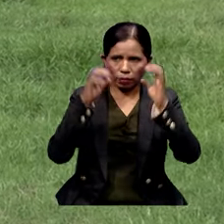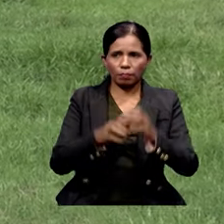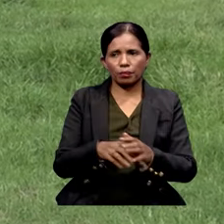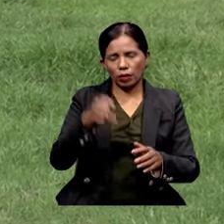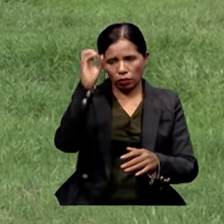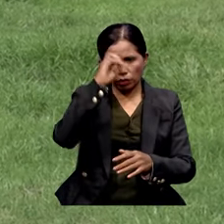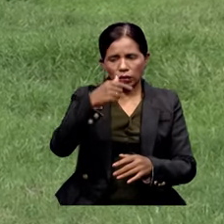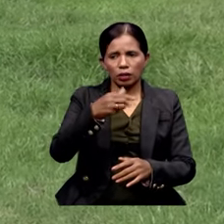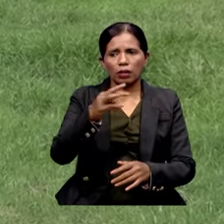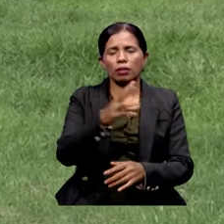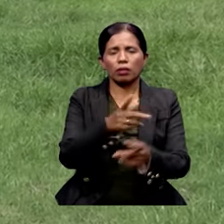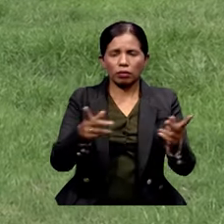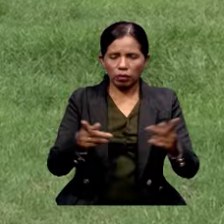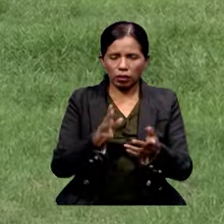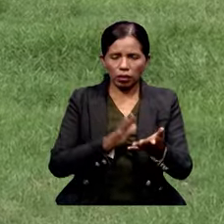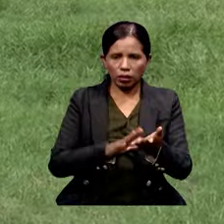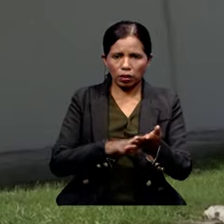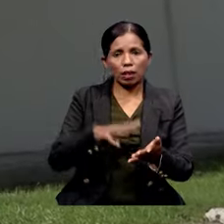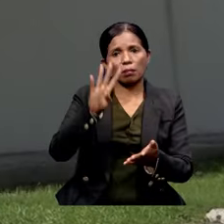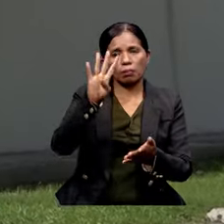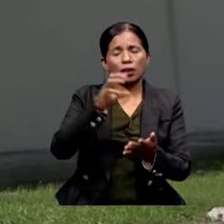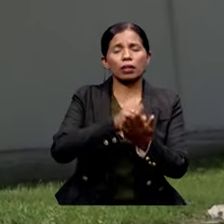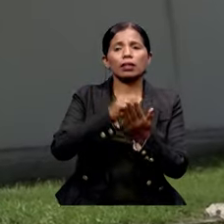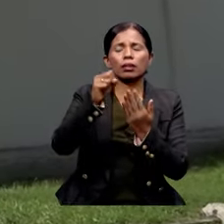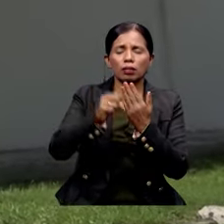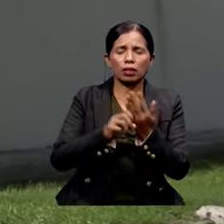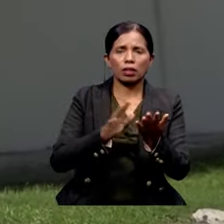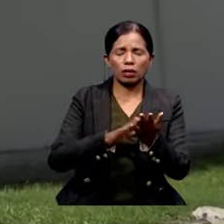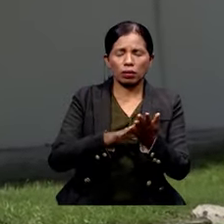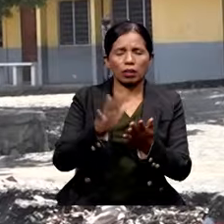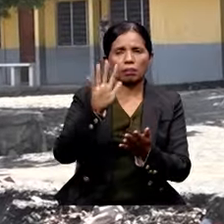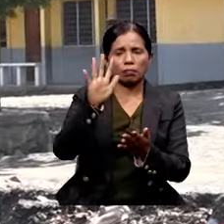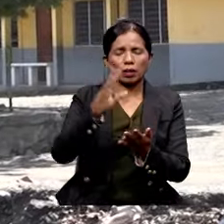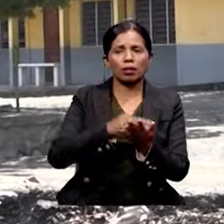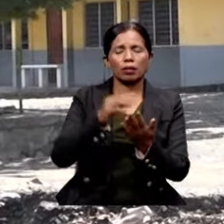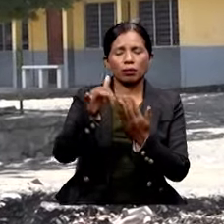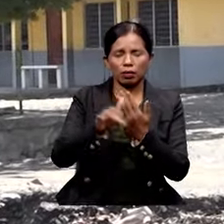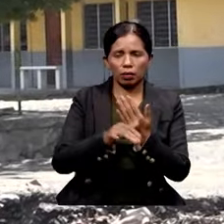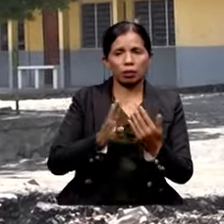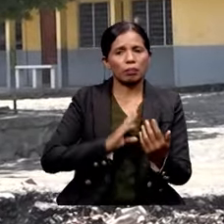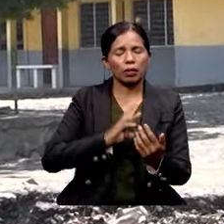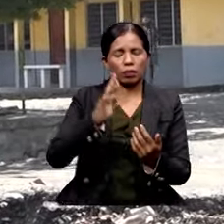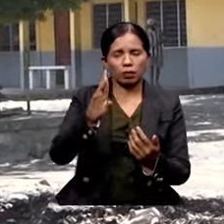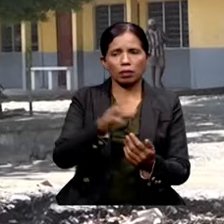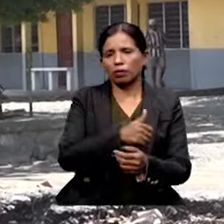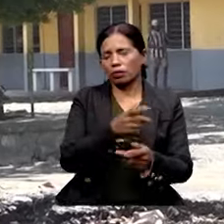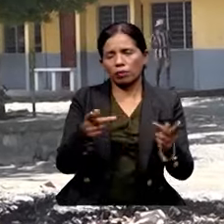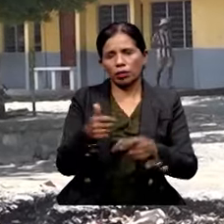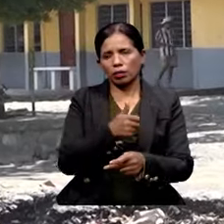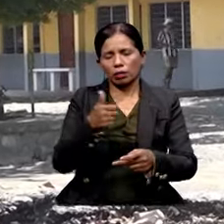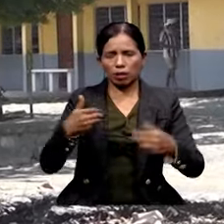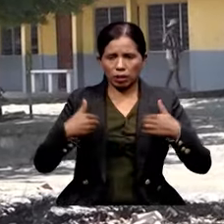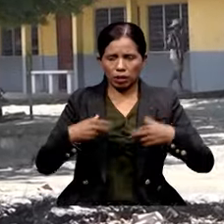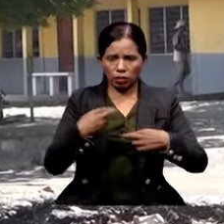Observação de Yemen, arredor escola 4 de setembro, escola 5 de maio, Becora, EBF Aituri Laran, no Selutan, e a risco